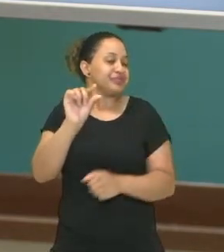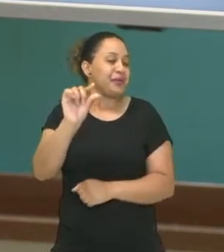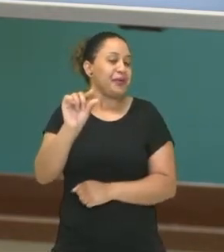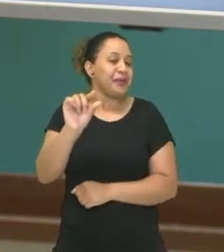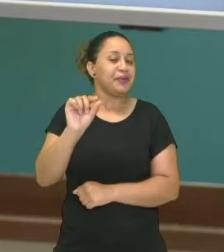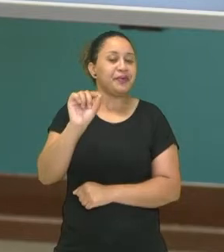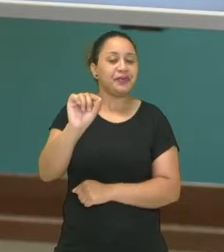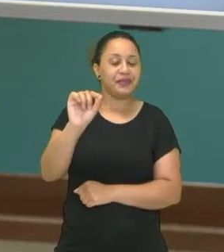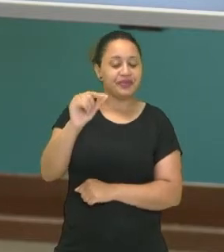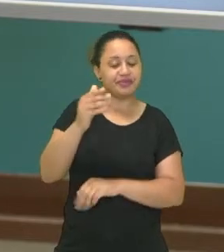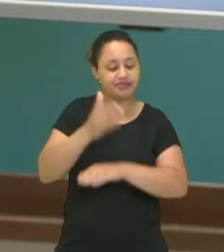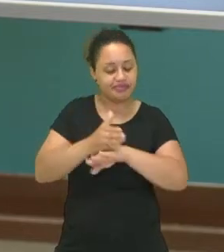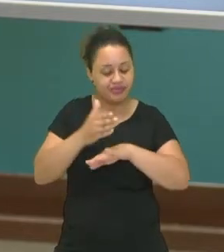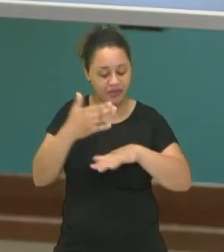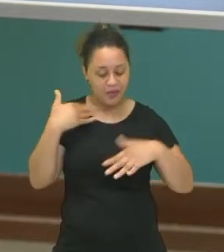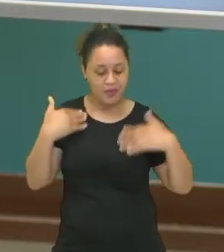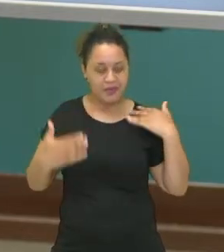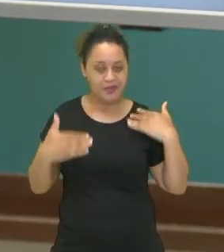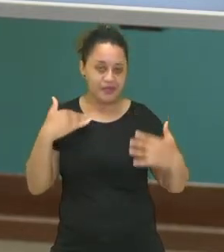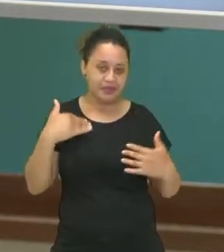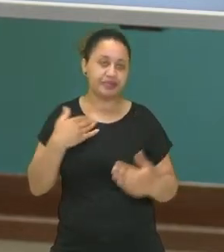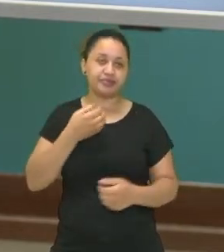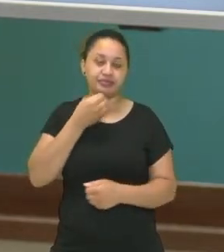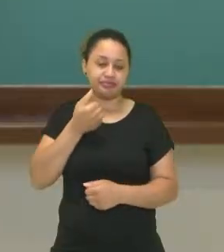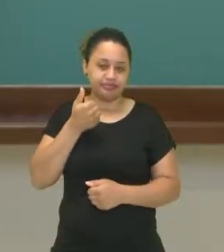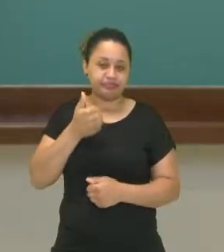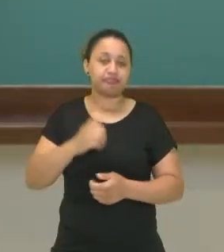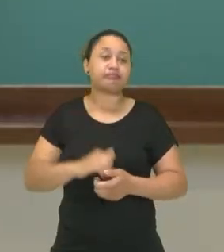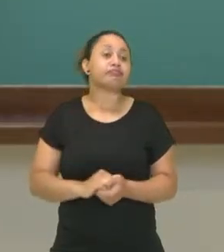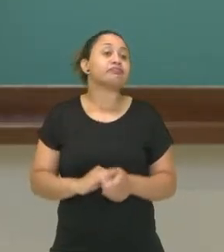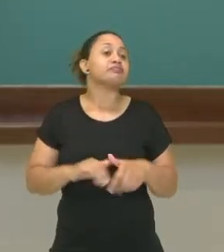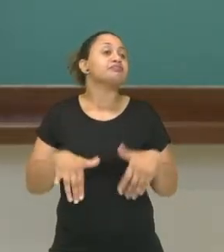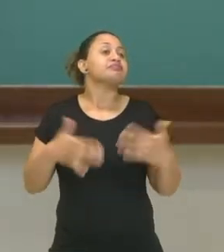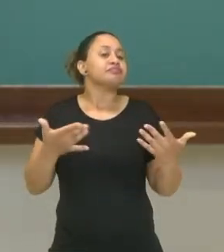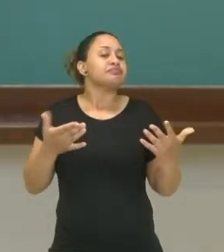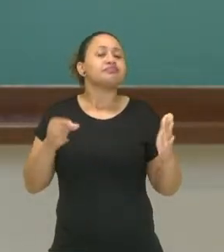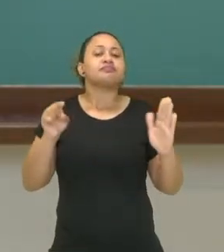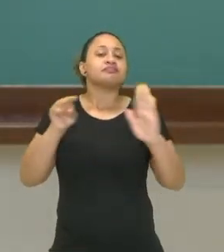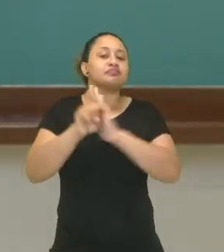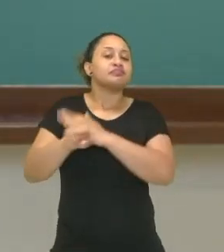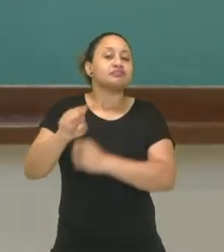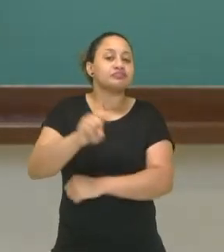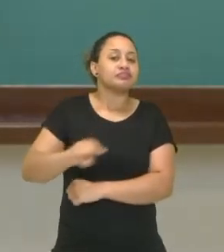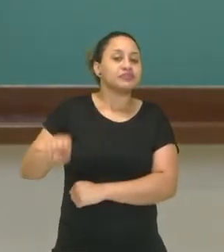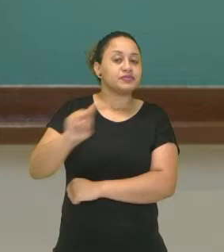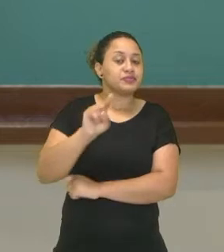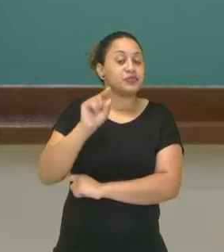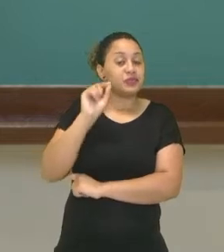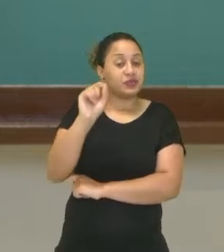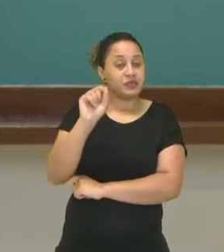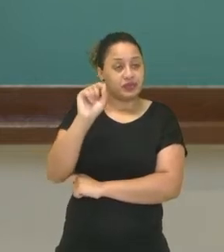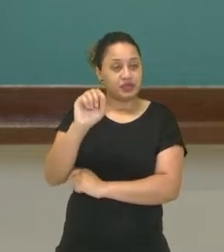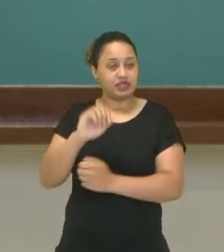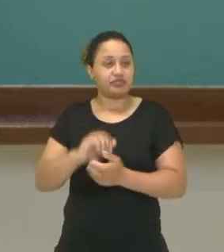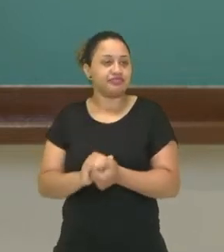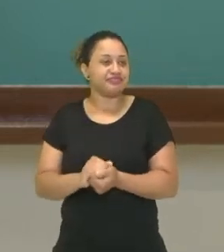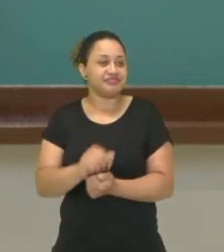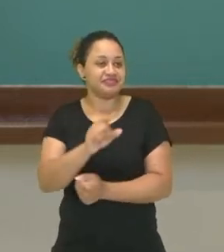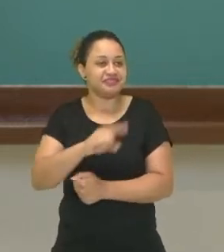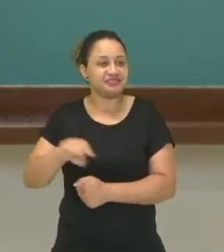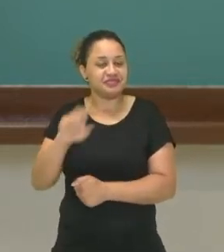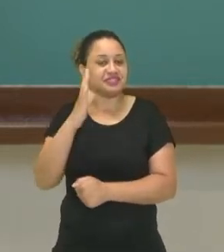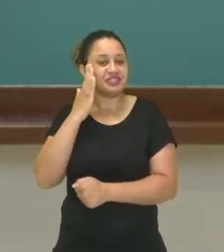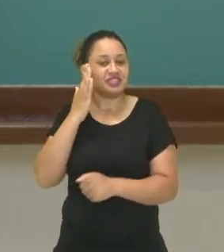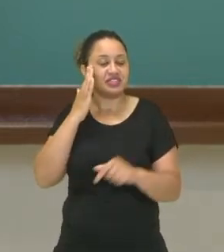seja de condicionamento físico ali. E agora eu pergunto para vocês. Você